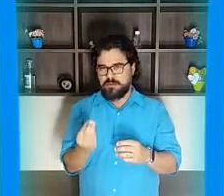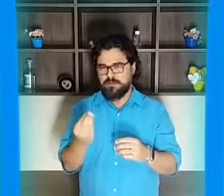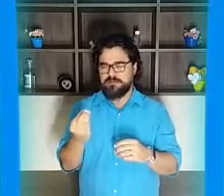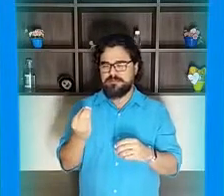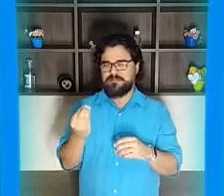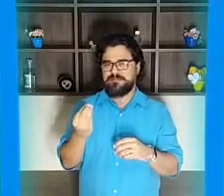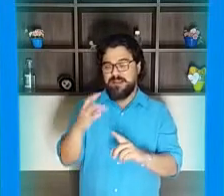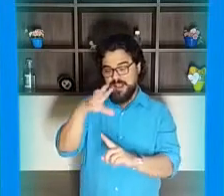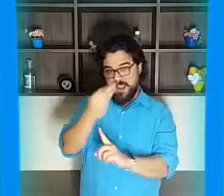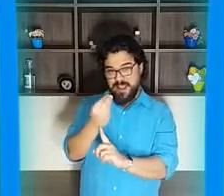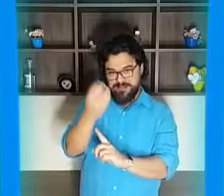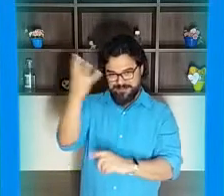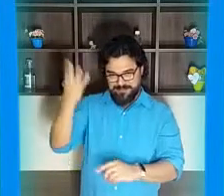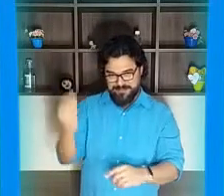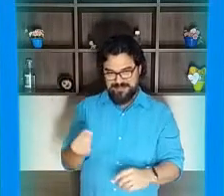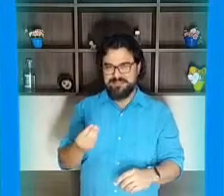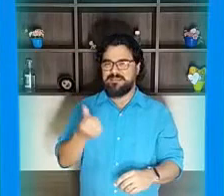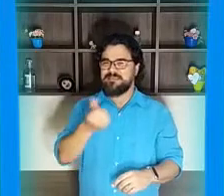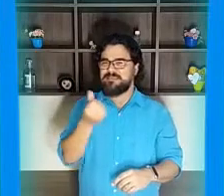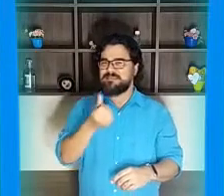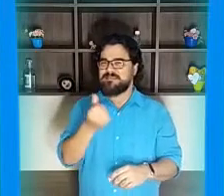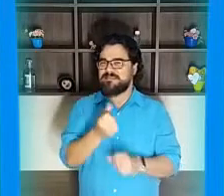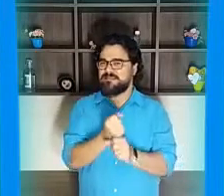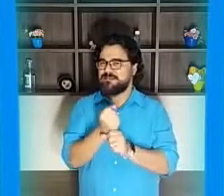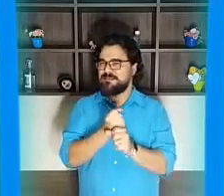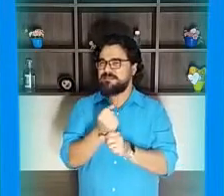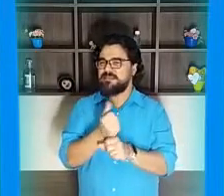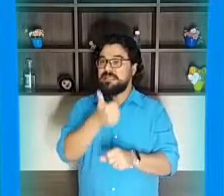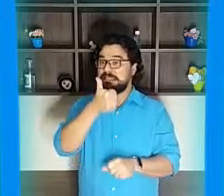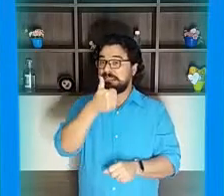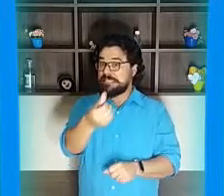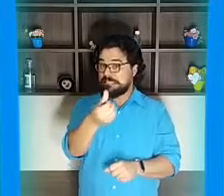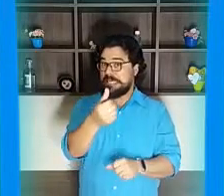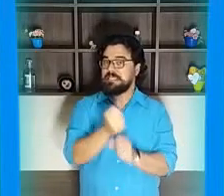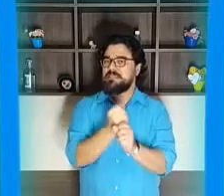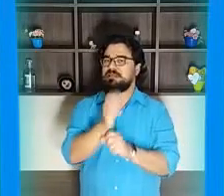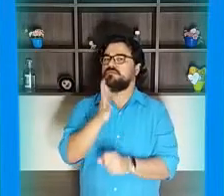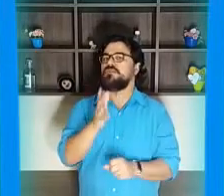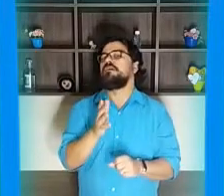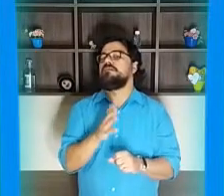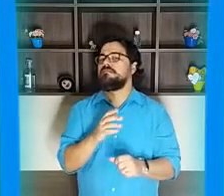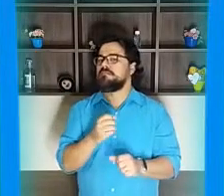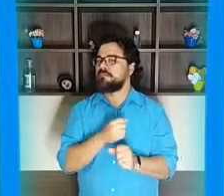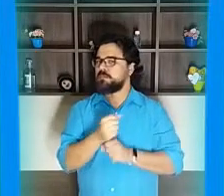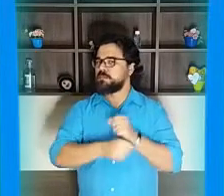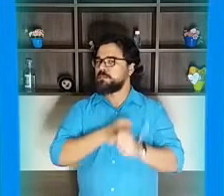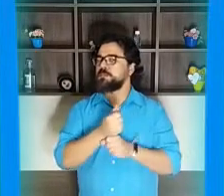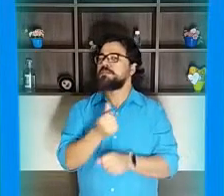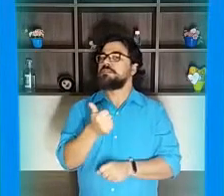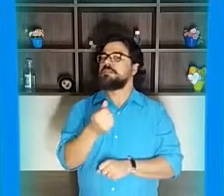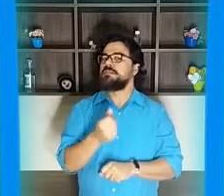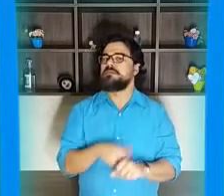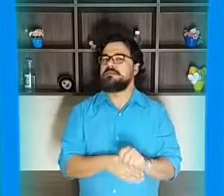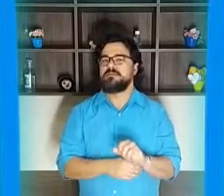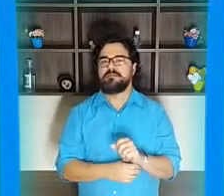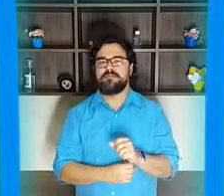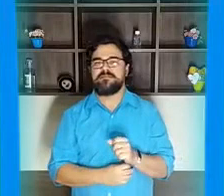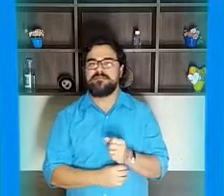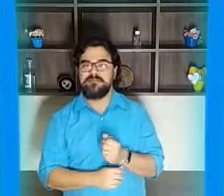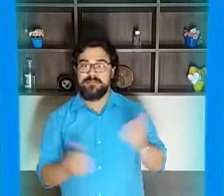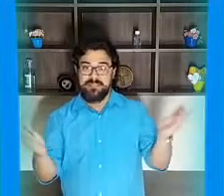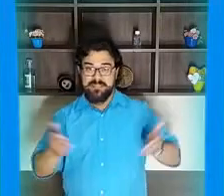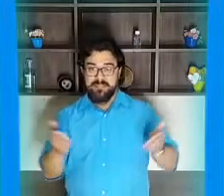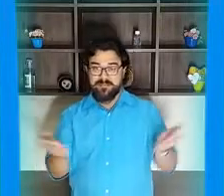já, e a gente ficava de casa espírita em casa espírita, né? A gente iria assim. E agora tem um ano